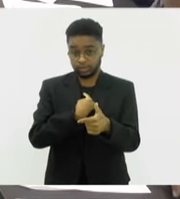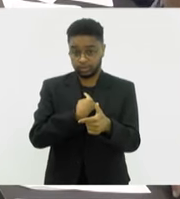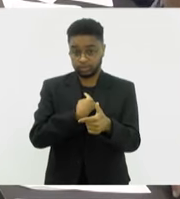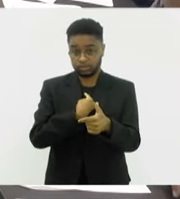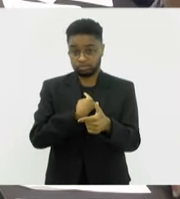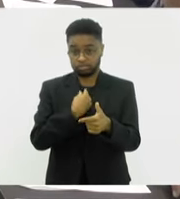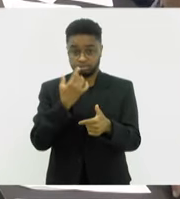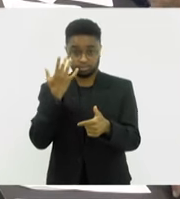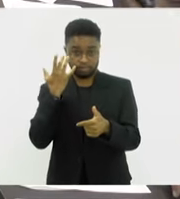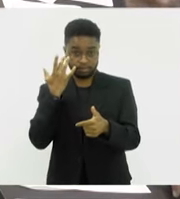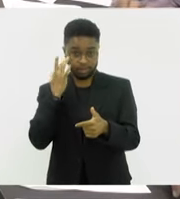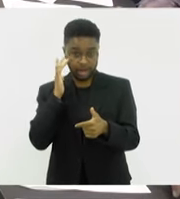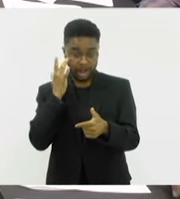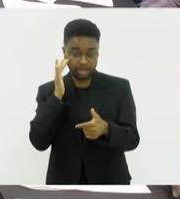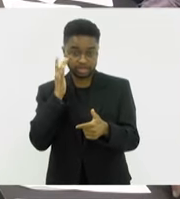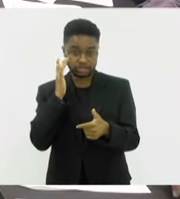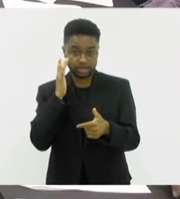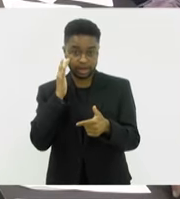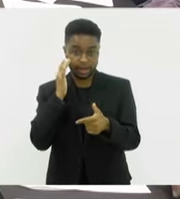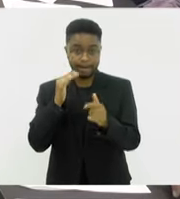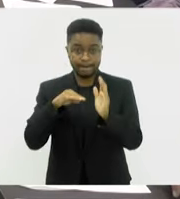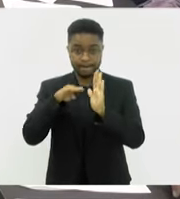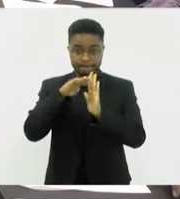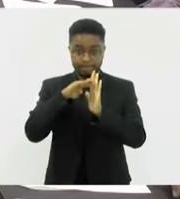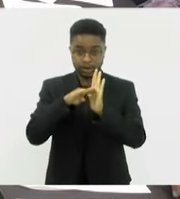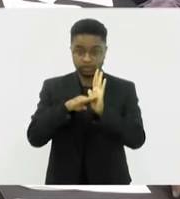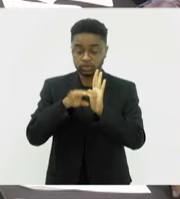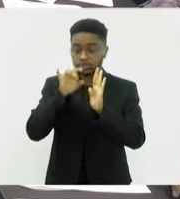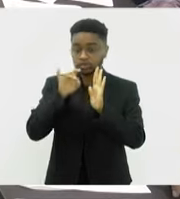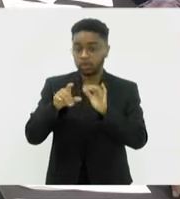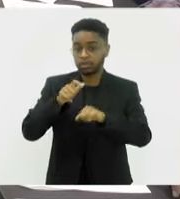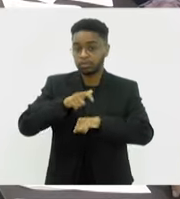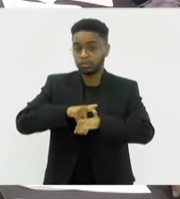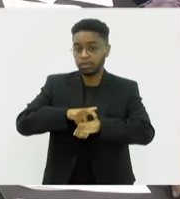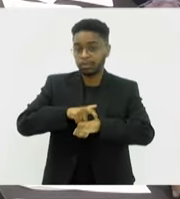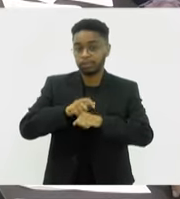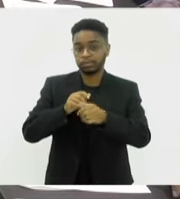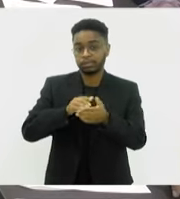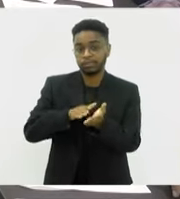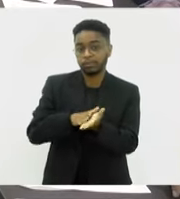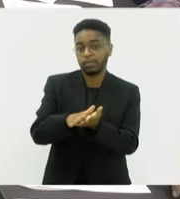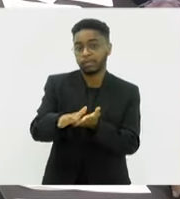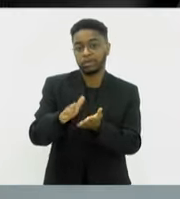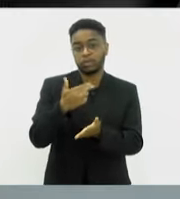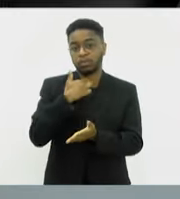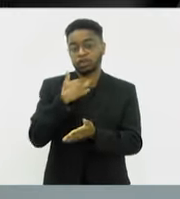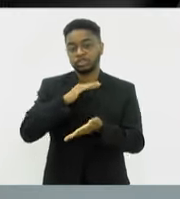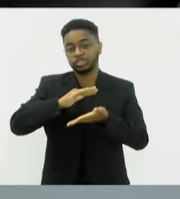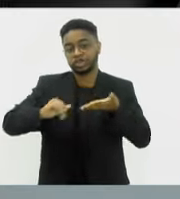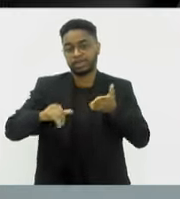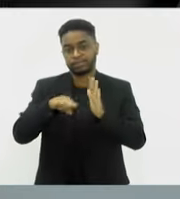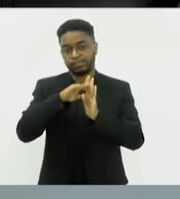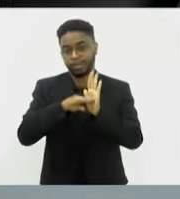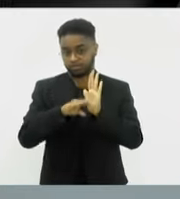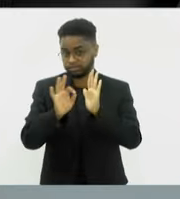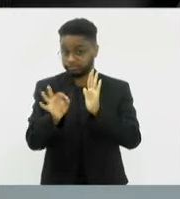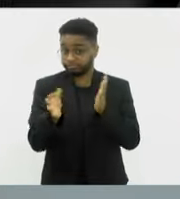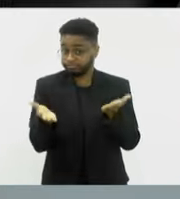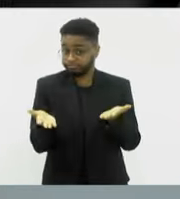Se a gente achar que a pauta é quando publica, o senhor não pode tirar mais nada de pauta.